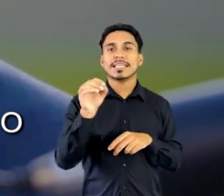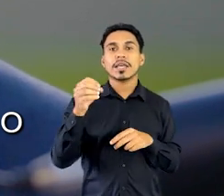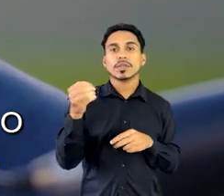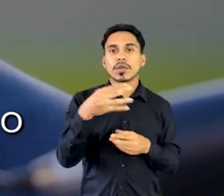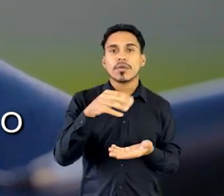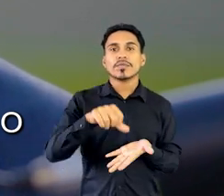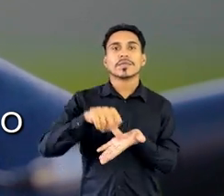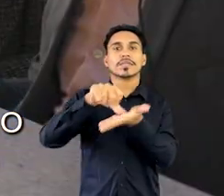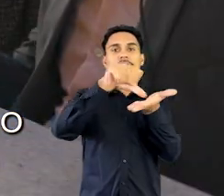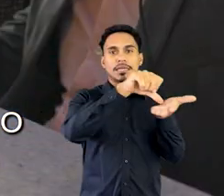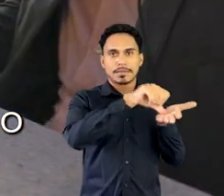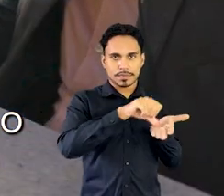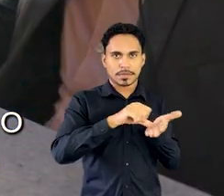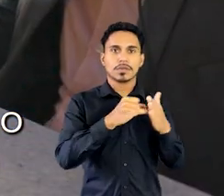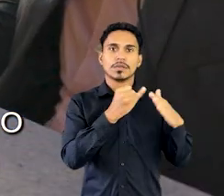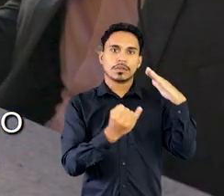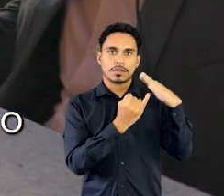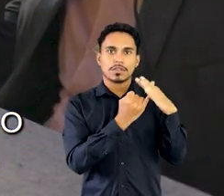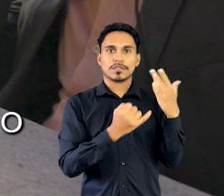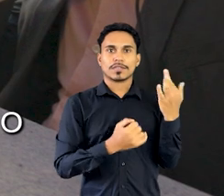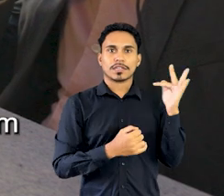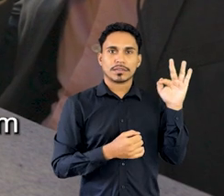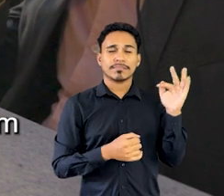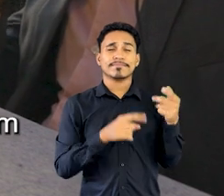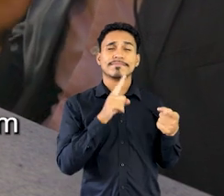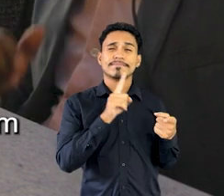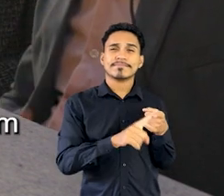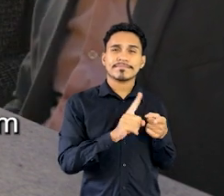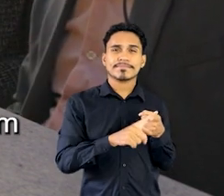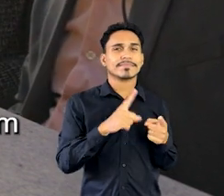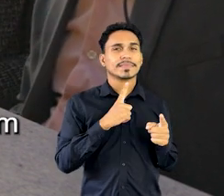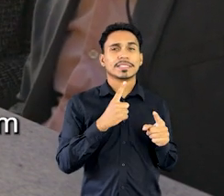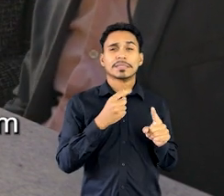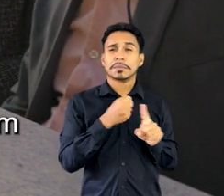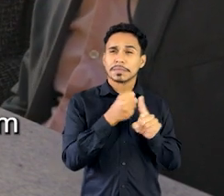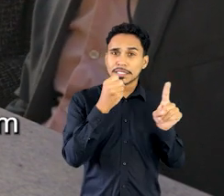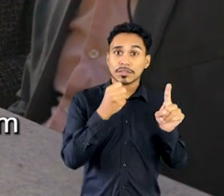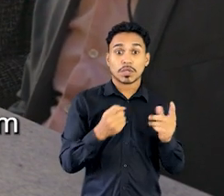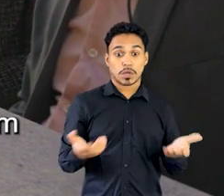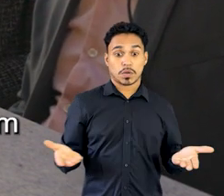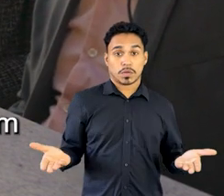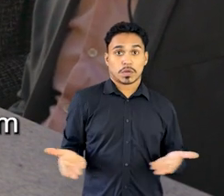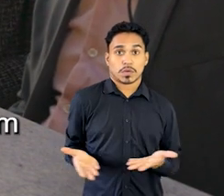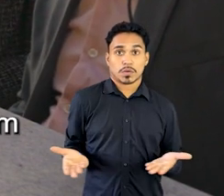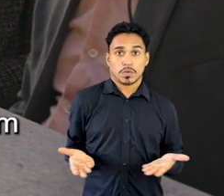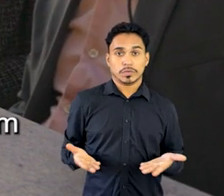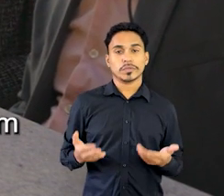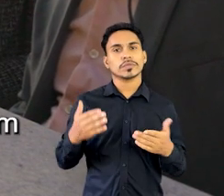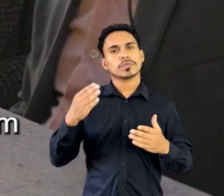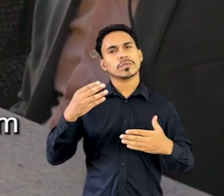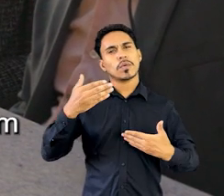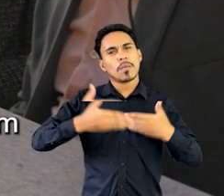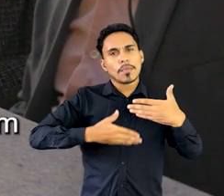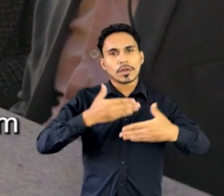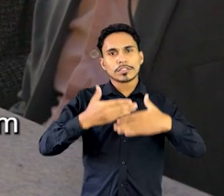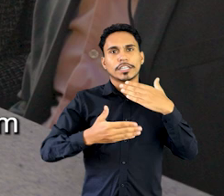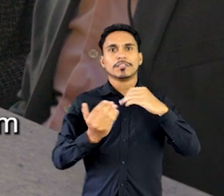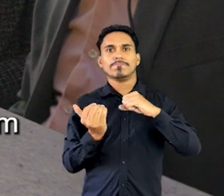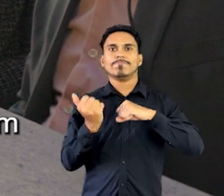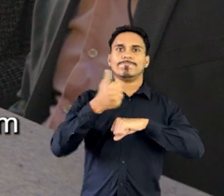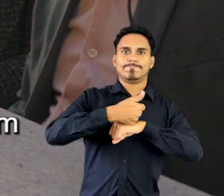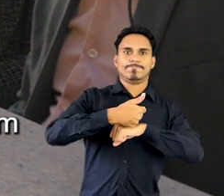anunciou sem novos Camp eh para as instituições também traz o impacto eh nós estamos também num processo de